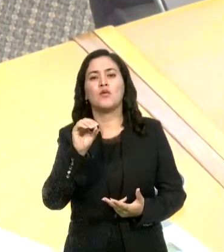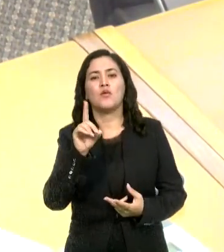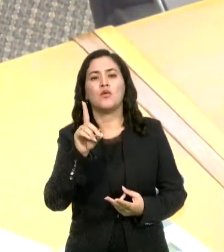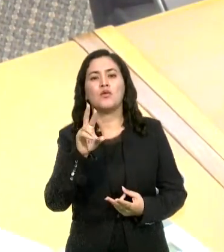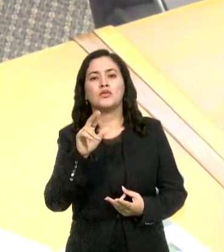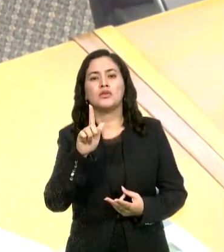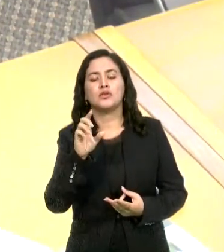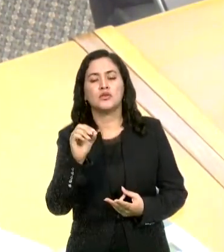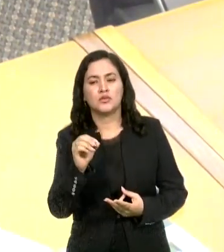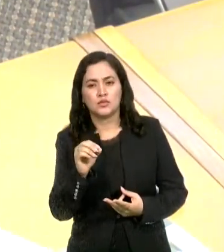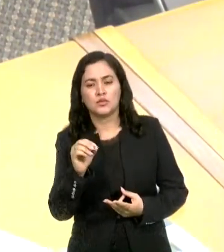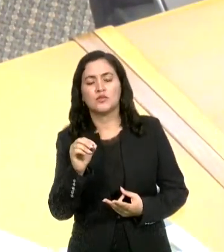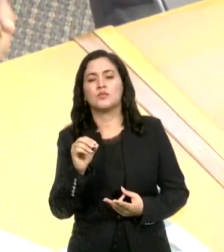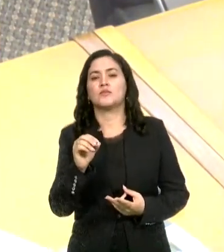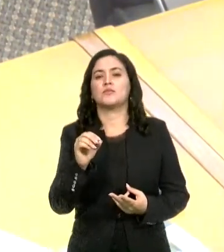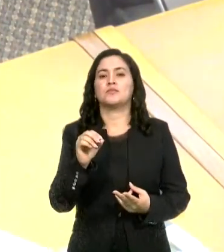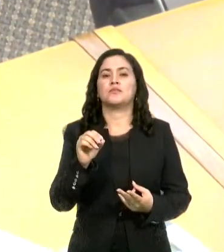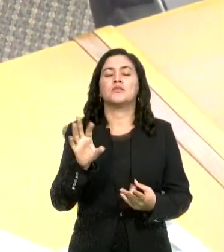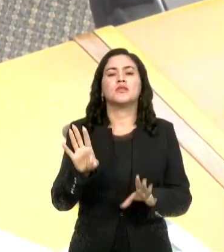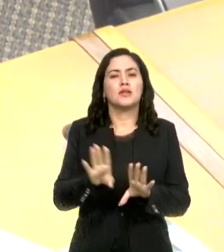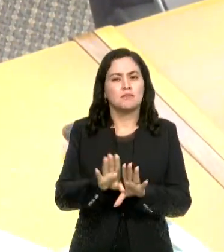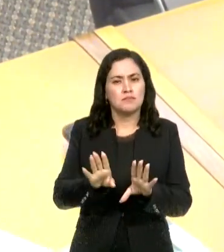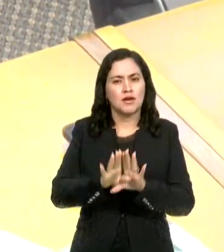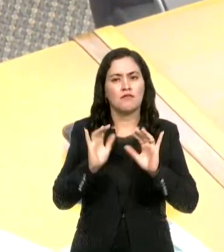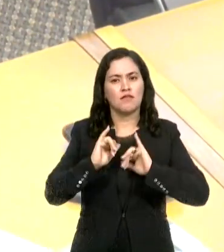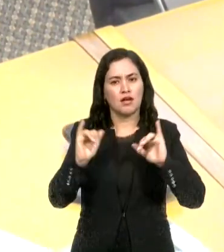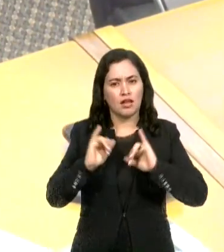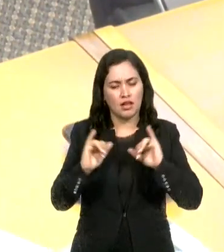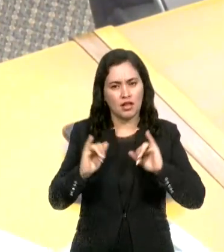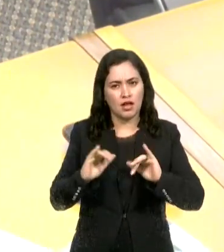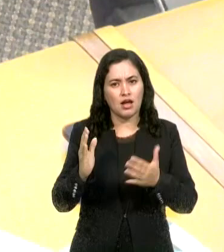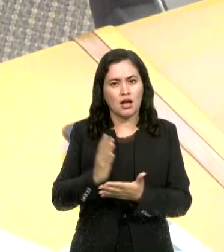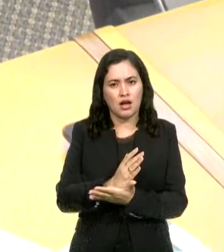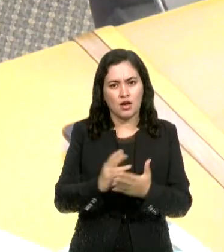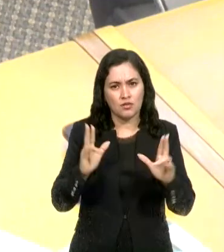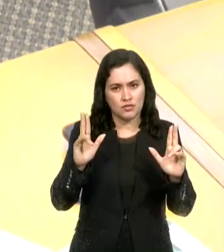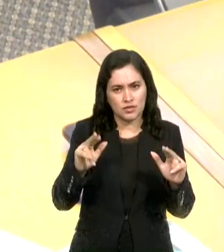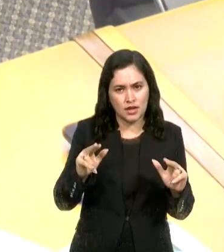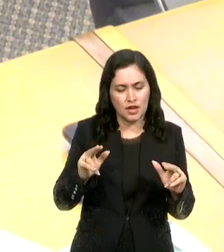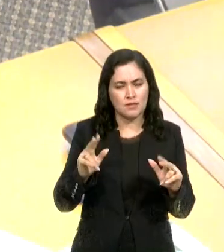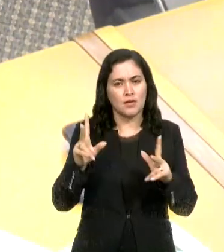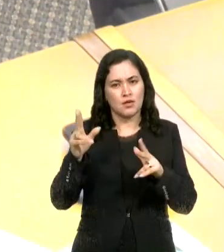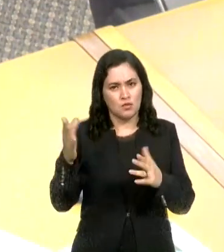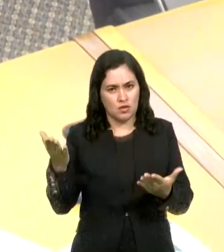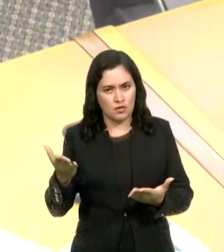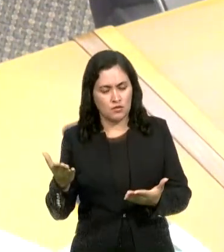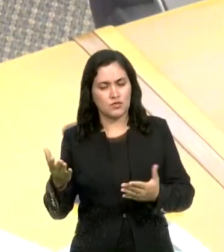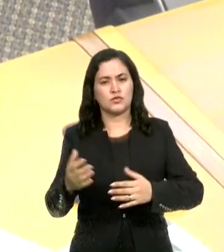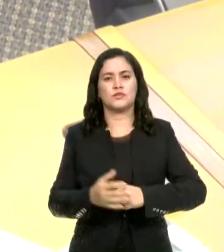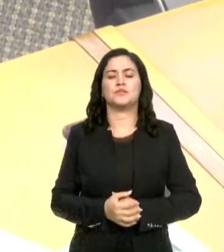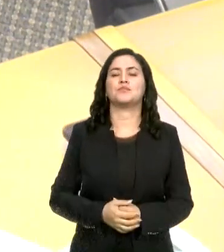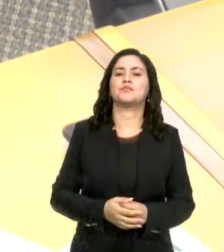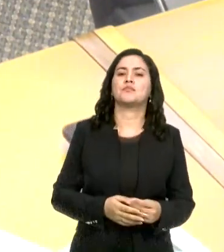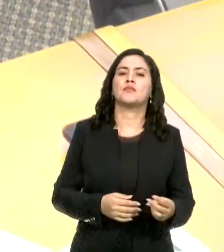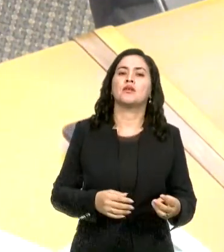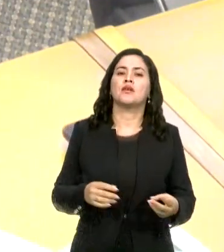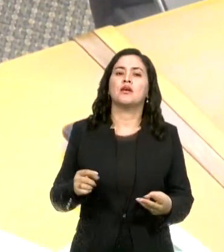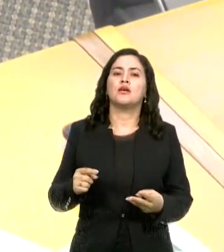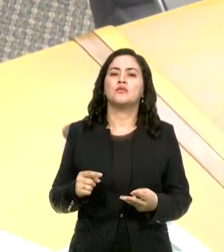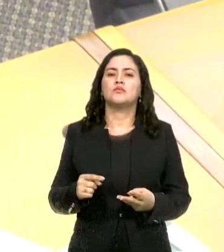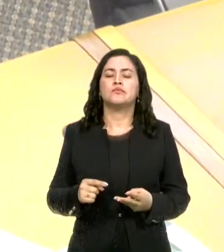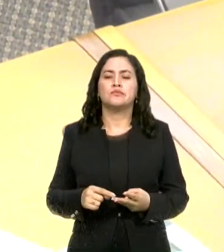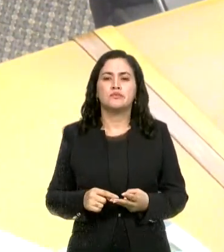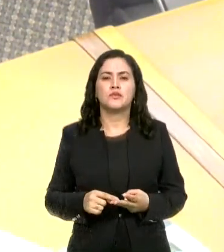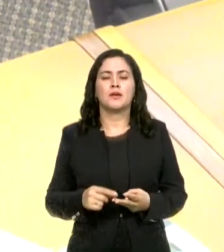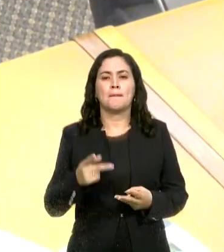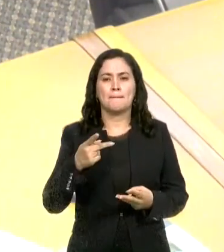nos acompanhando na sessão, tem abordado alguns desses temas. A nossa bancada da Federação